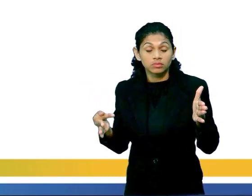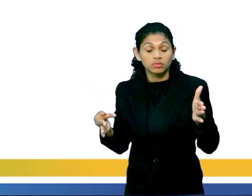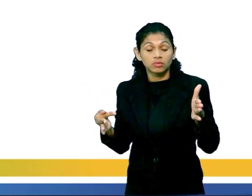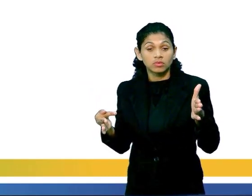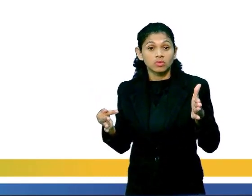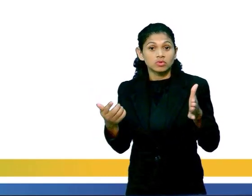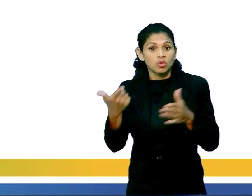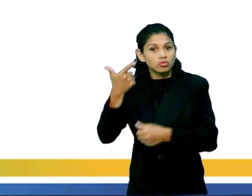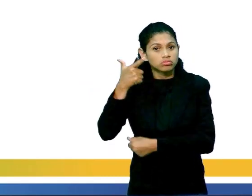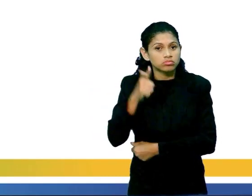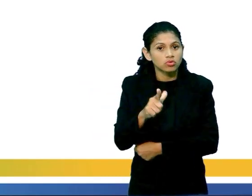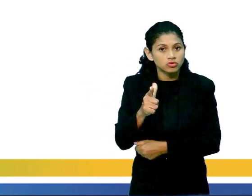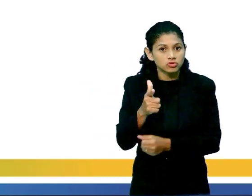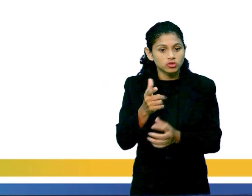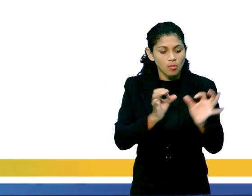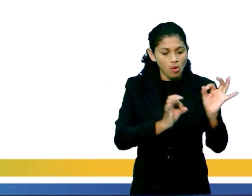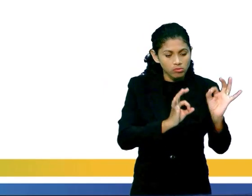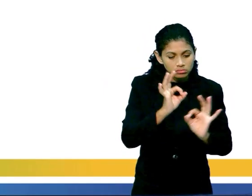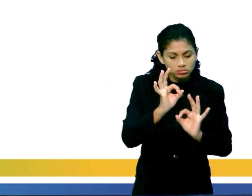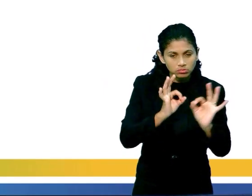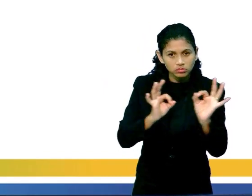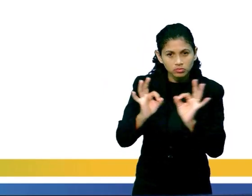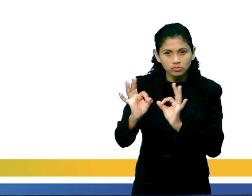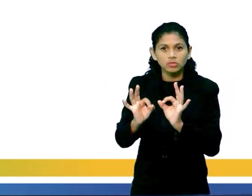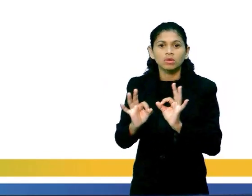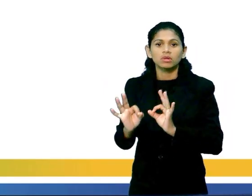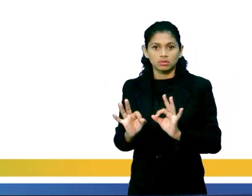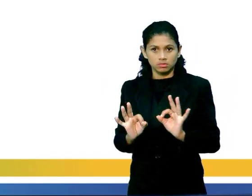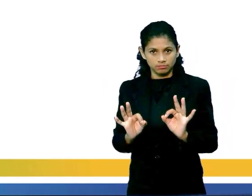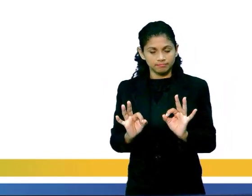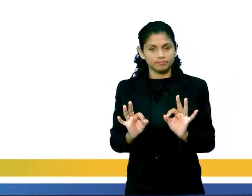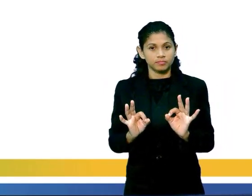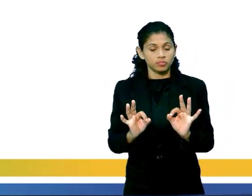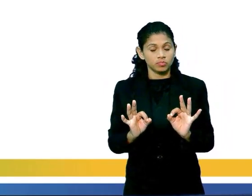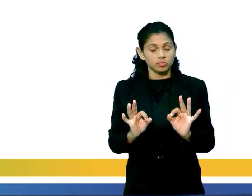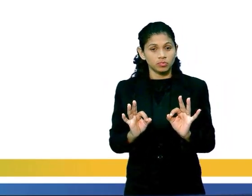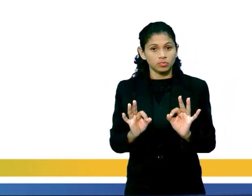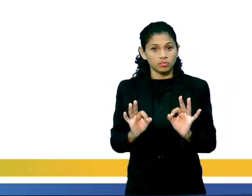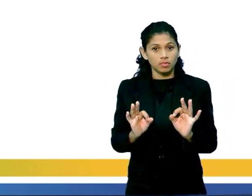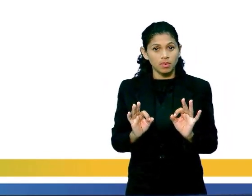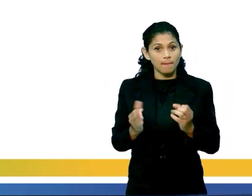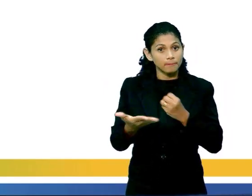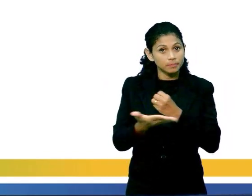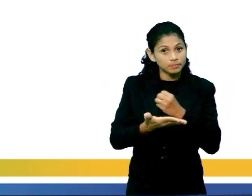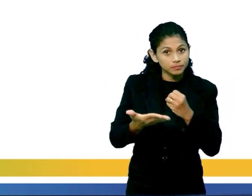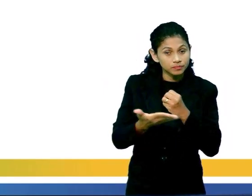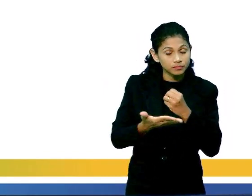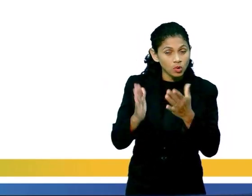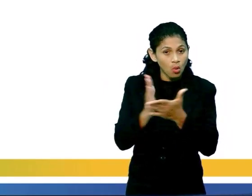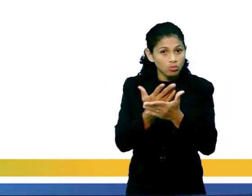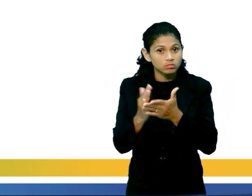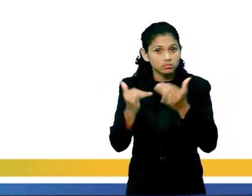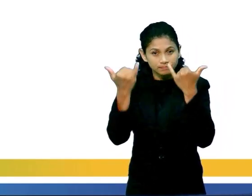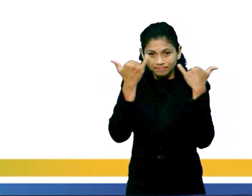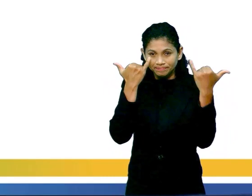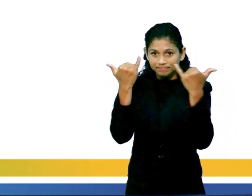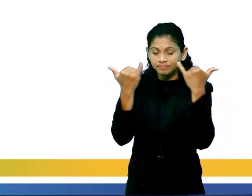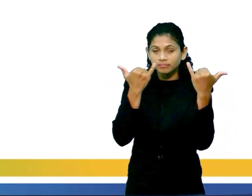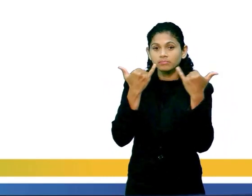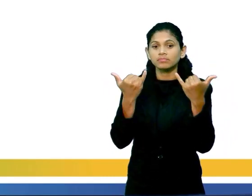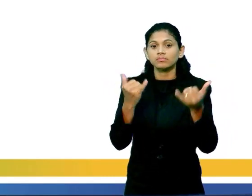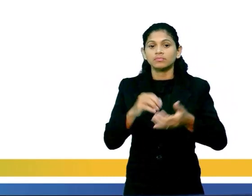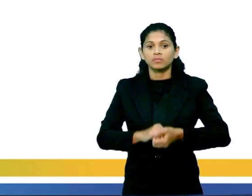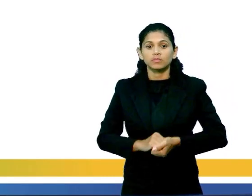genérica, a partir de algumas informações. Primeiro, o A é o valor do A, B e C,